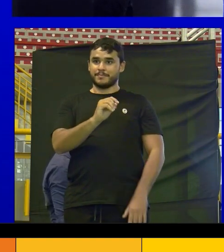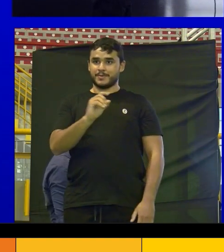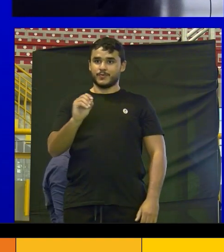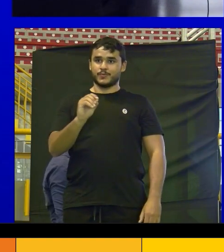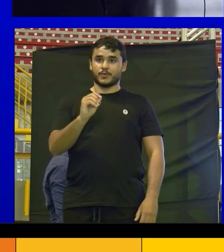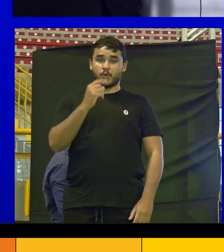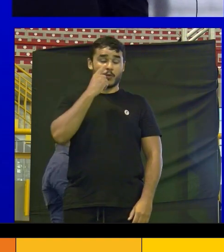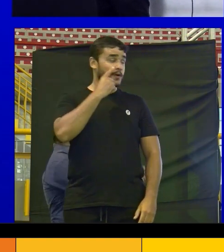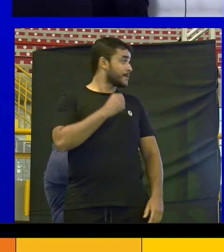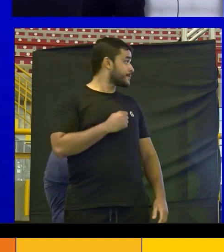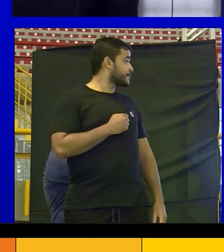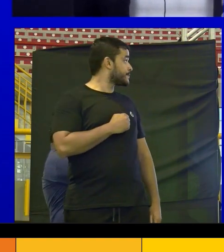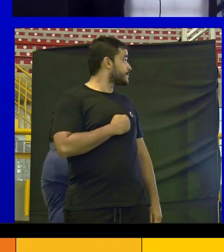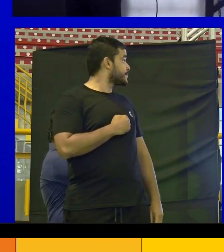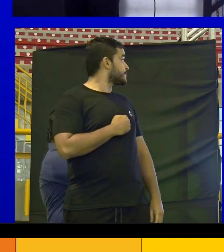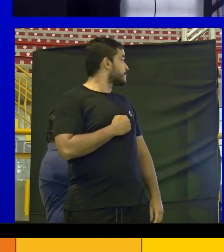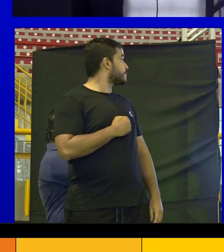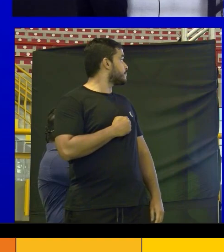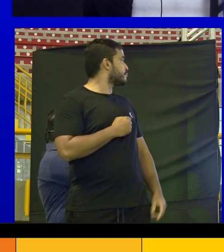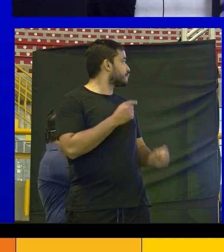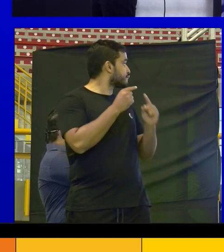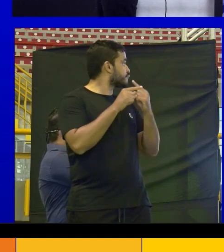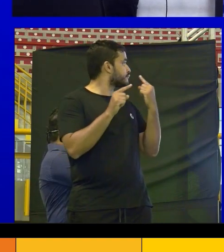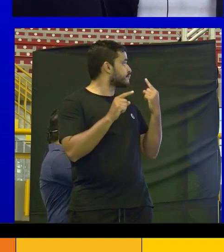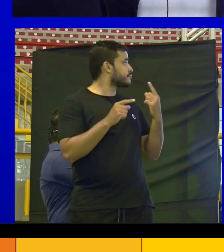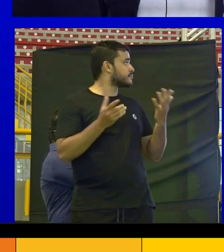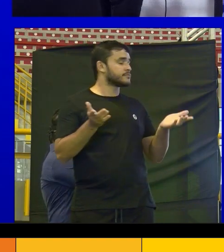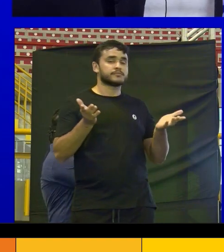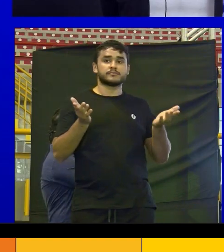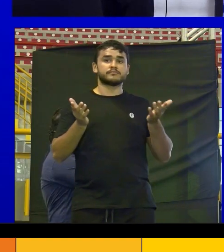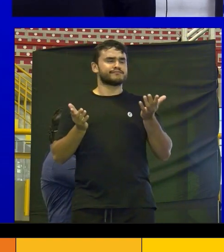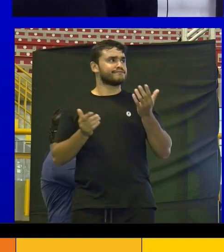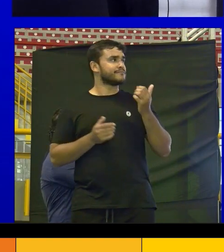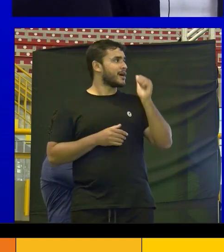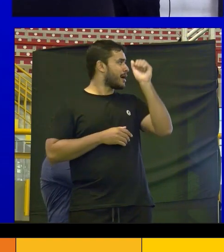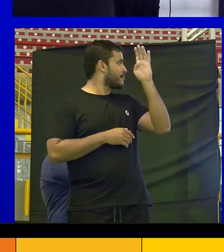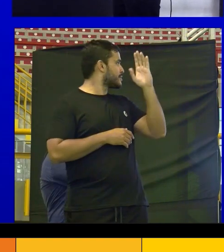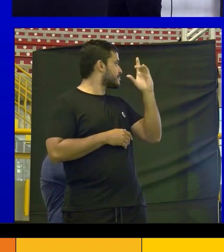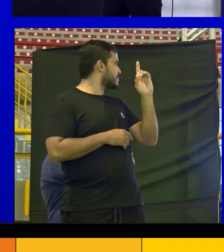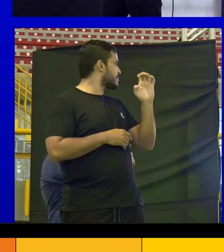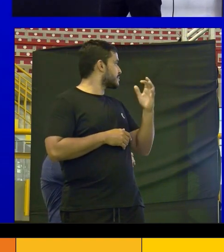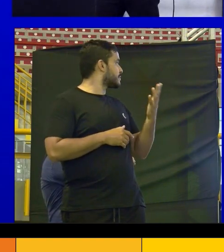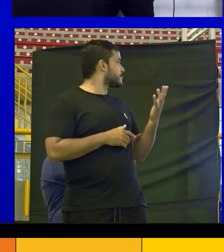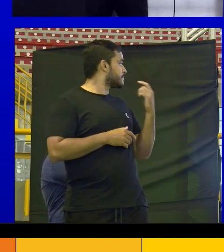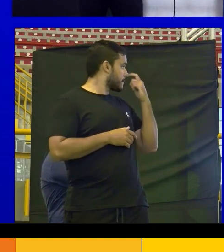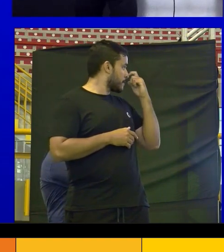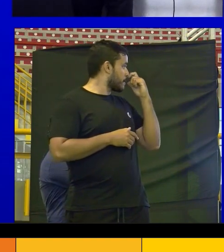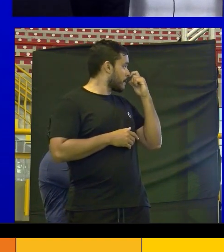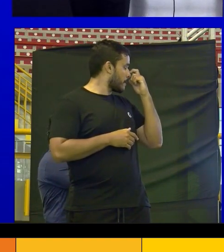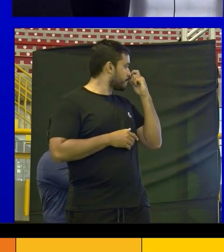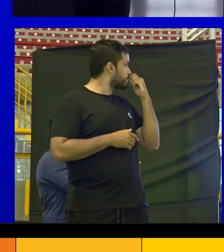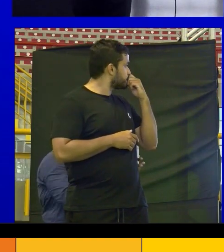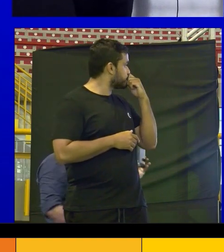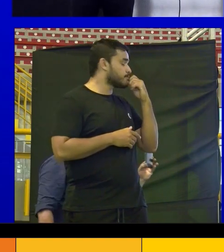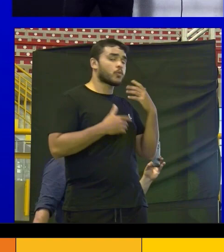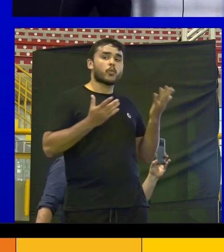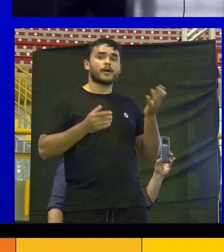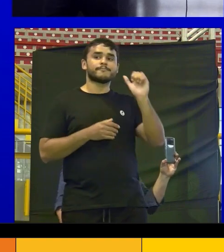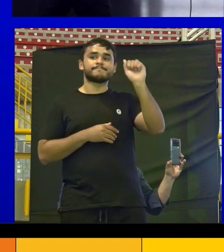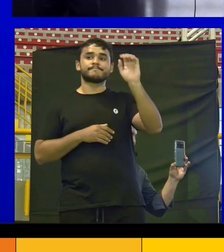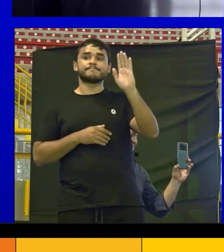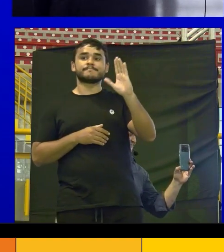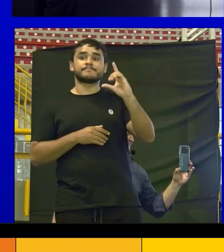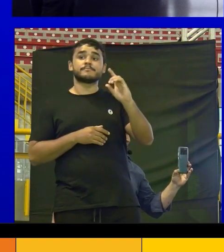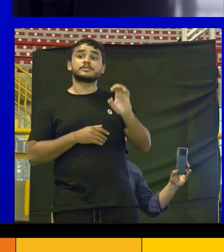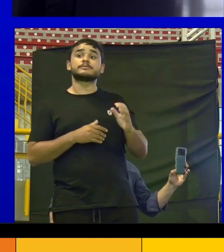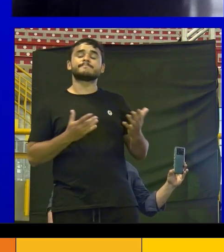no terceiro, na letra C, 0, na letra D, menos 1000 e na letra E, 3000. Então,